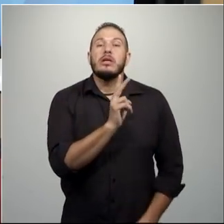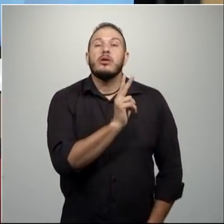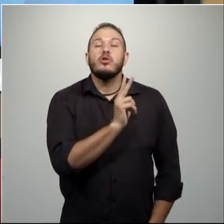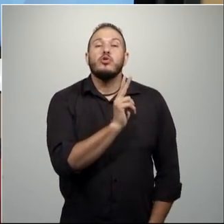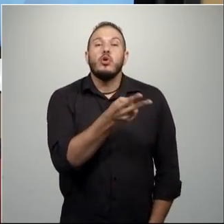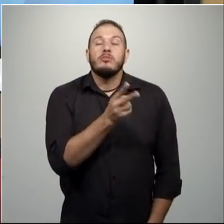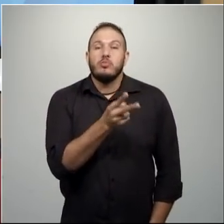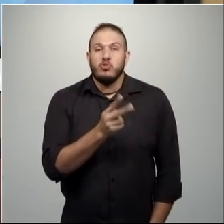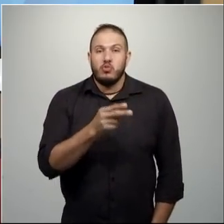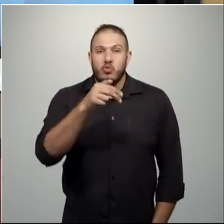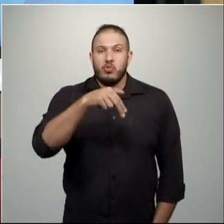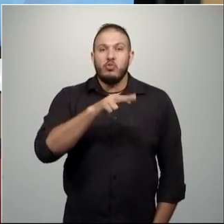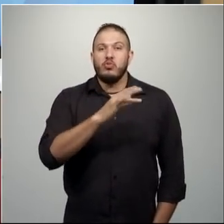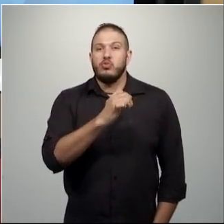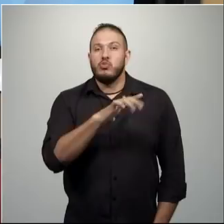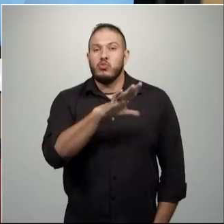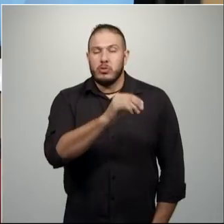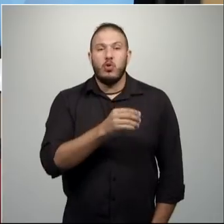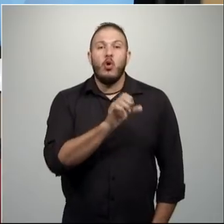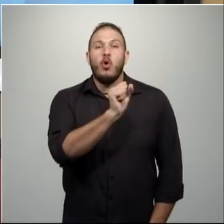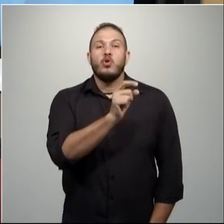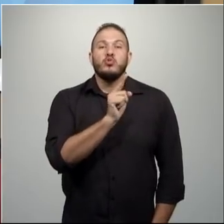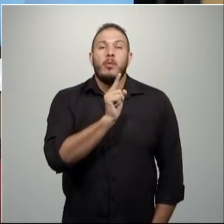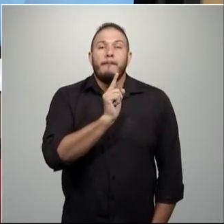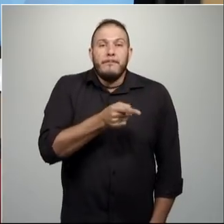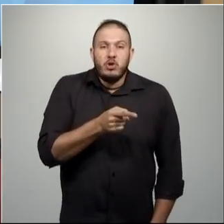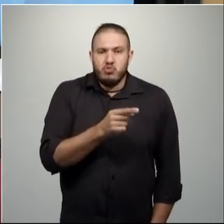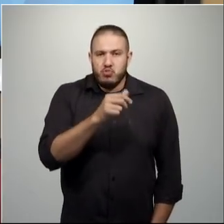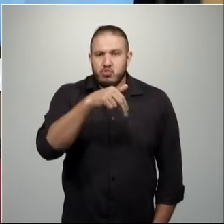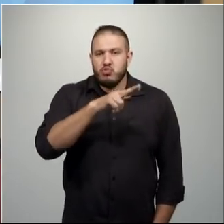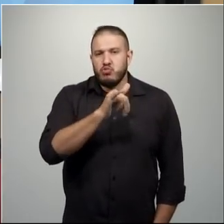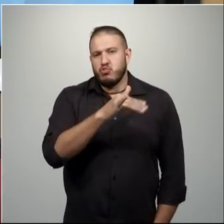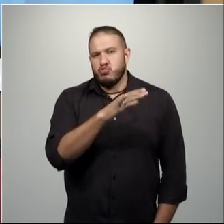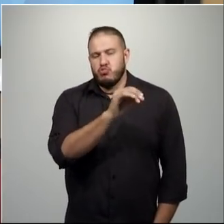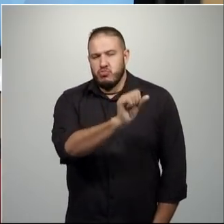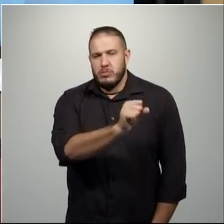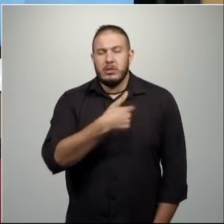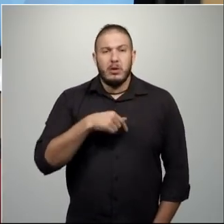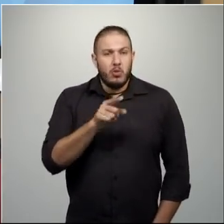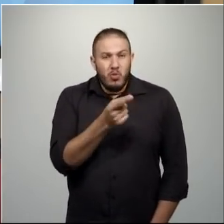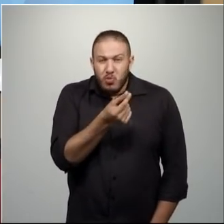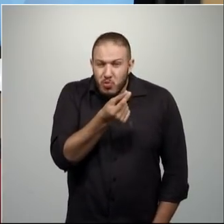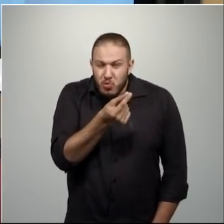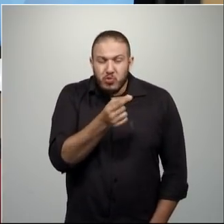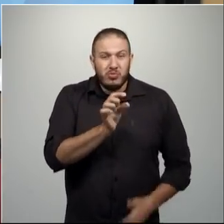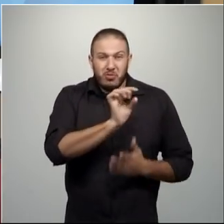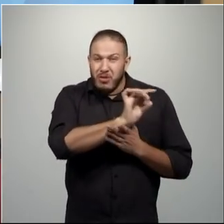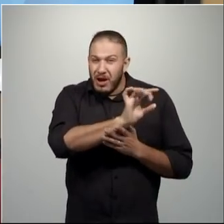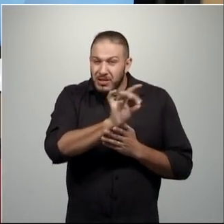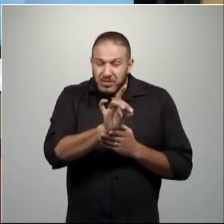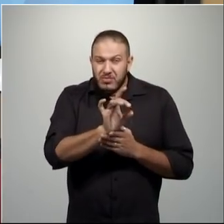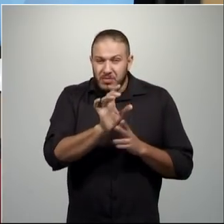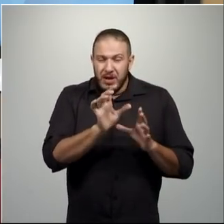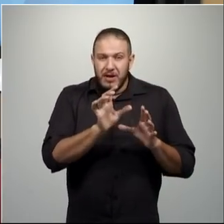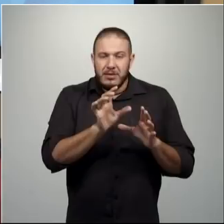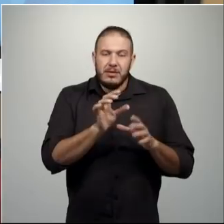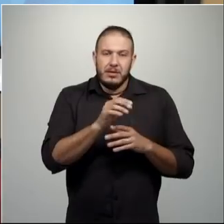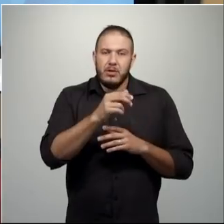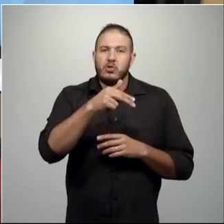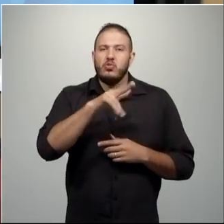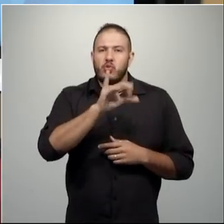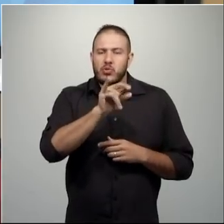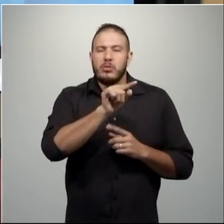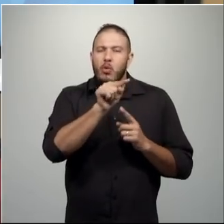4 mil núcleos 8 mil núcleos então o custo por núcleo de uma núcleo de processamento